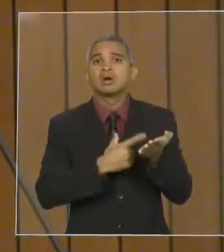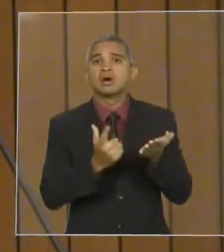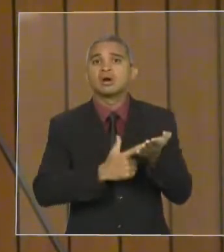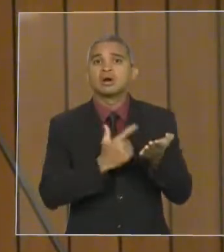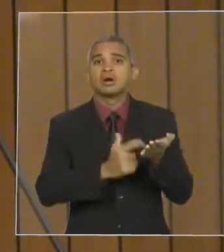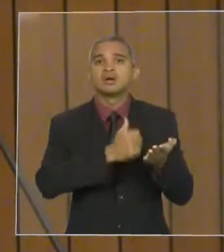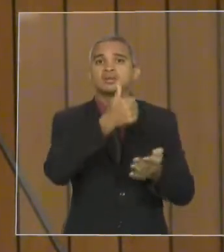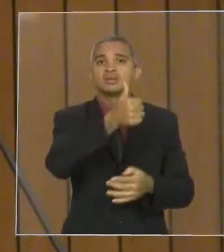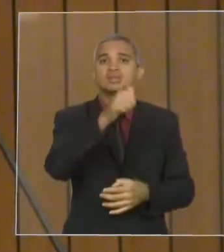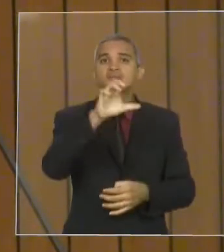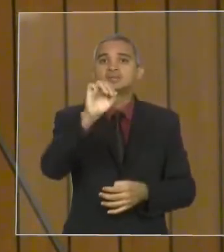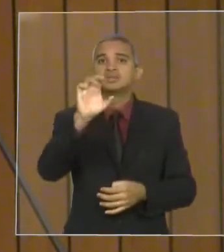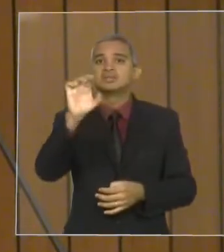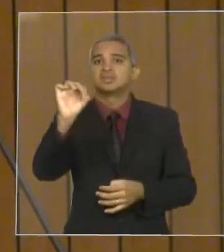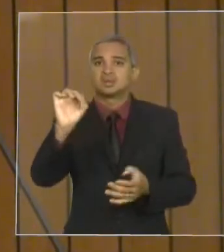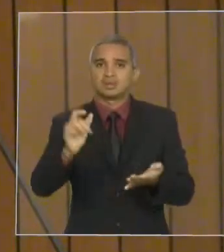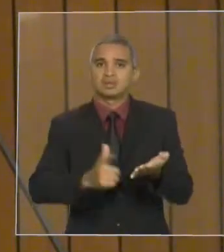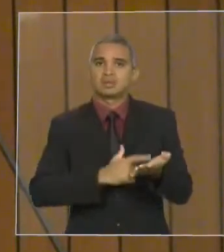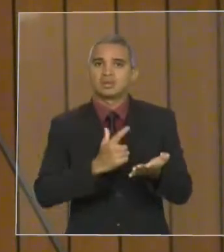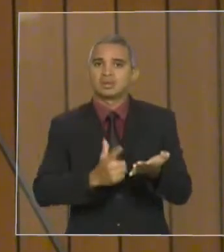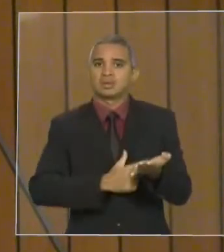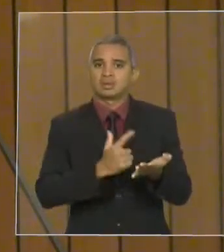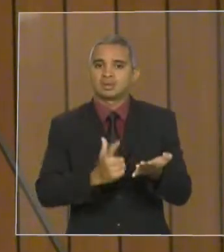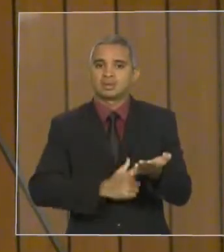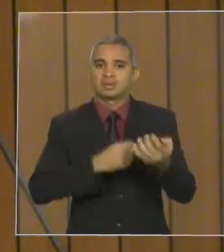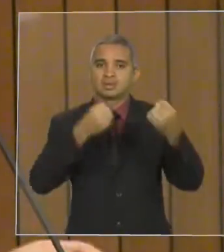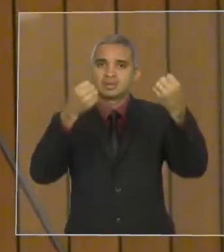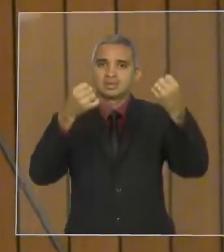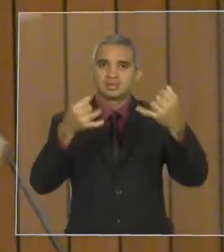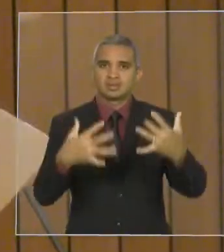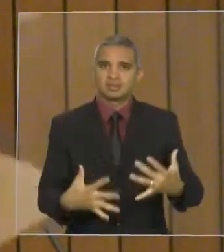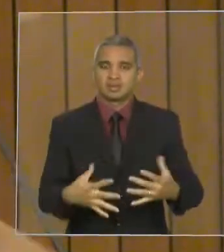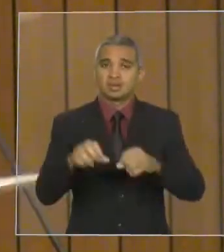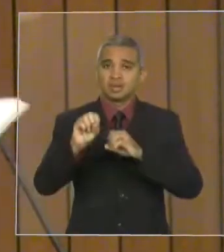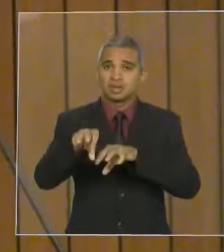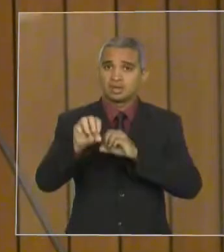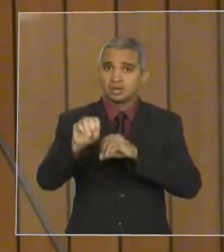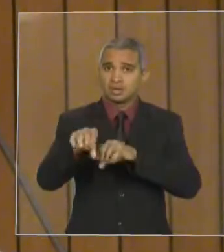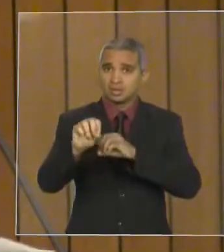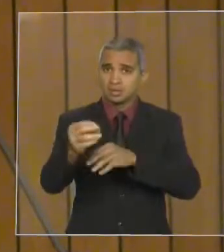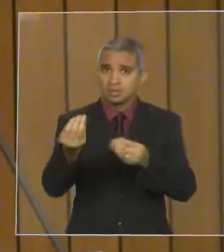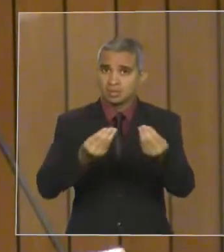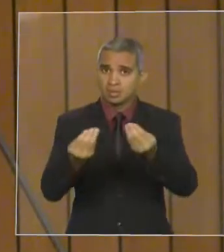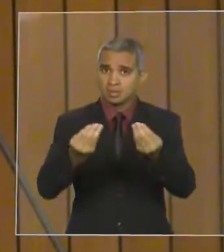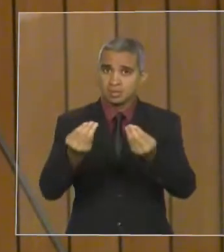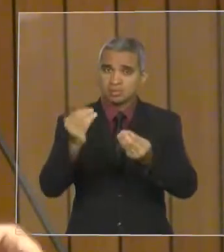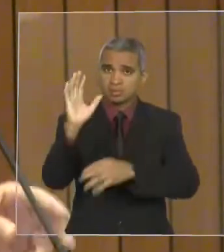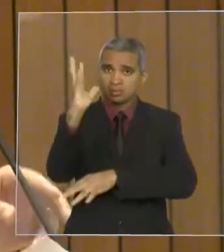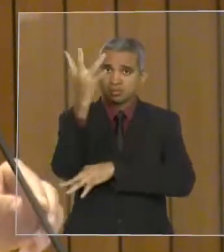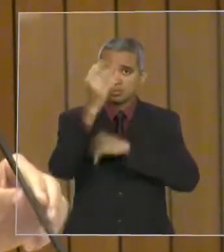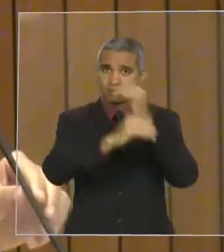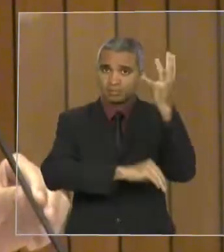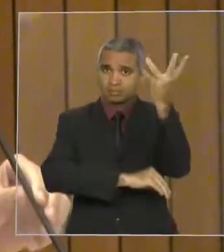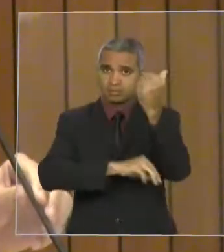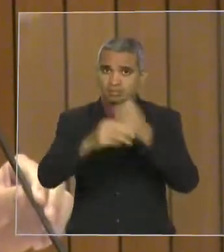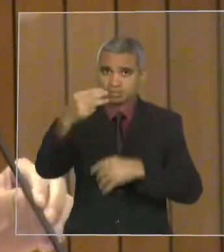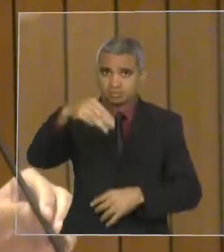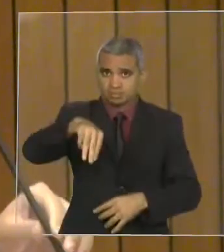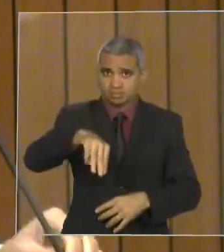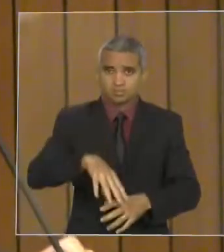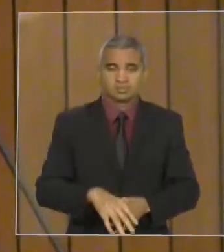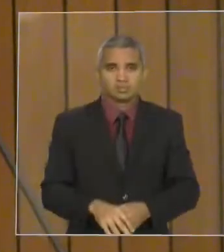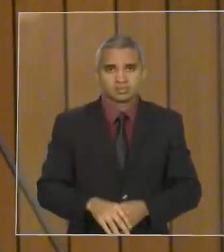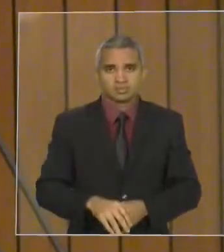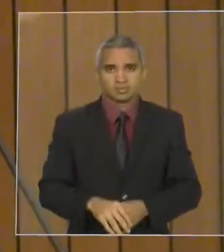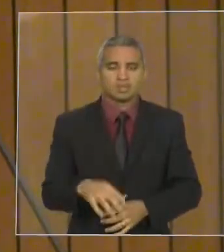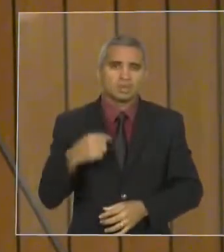da educação ambiental do Maranhão. E aí a pergunta que se faz é, em primeiro lugar, por que a